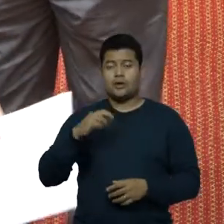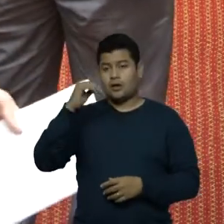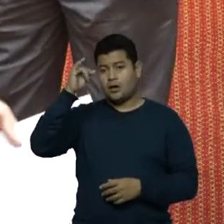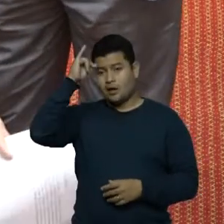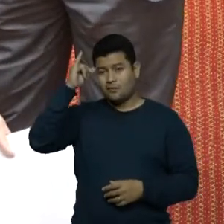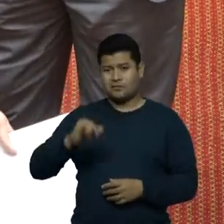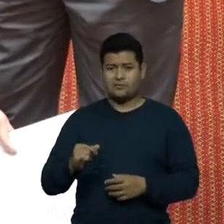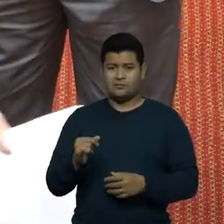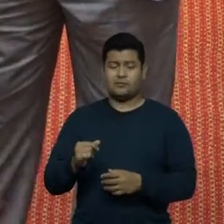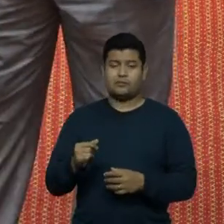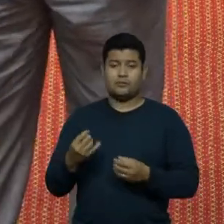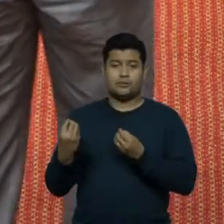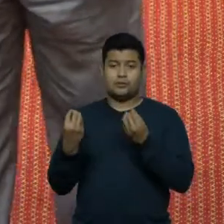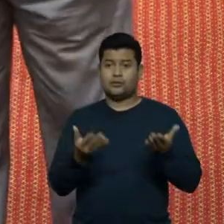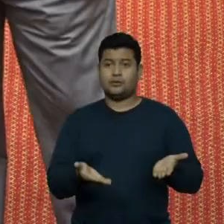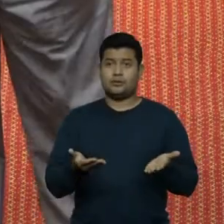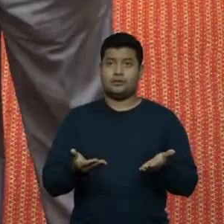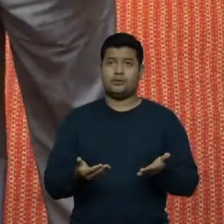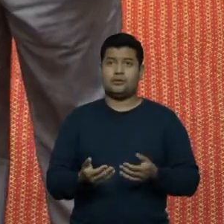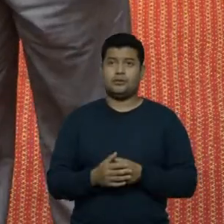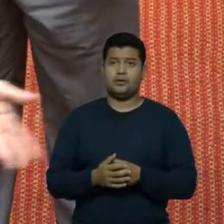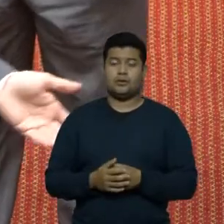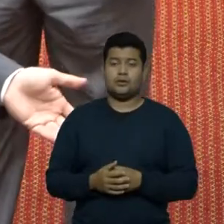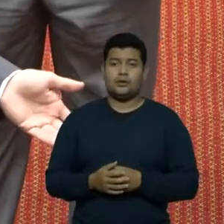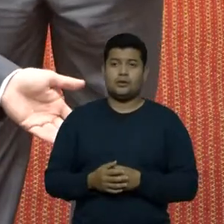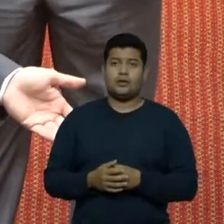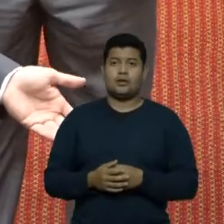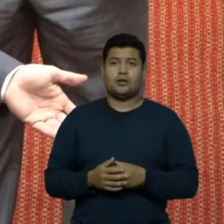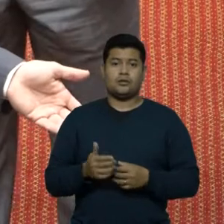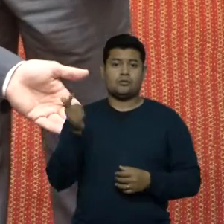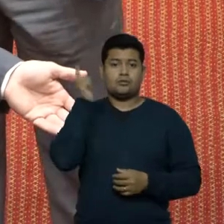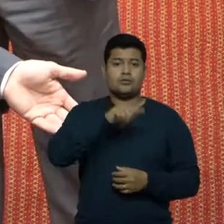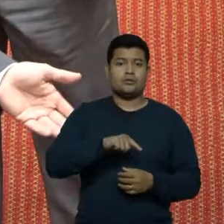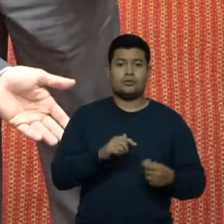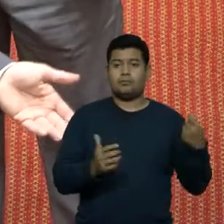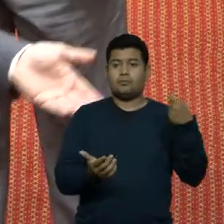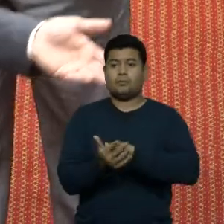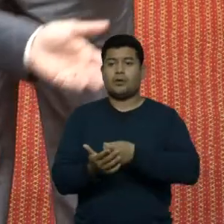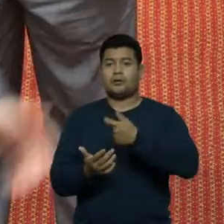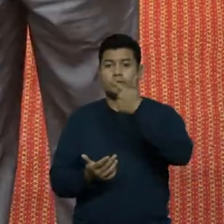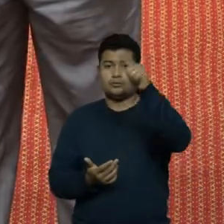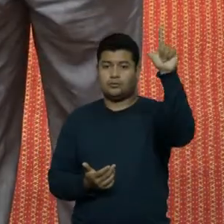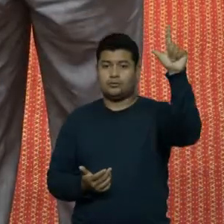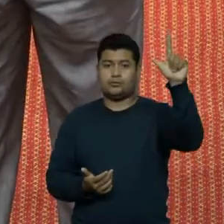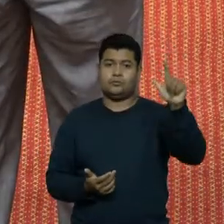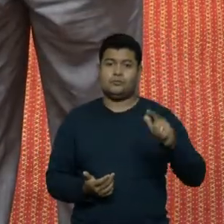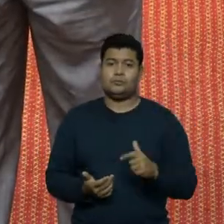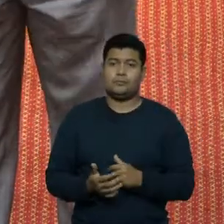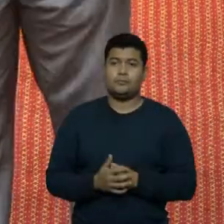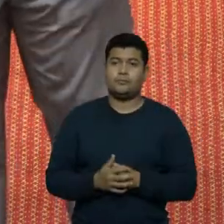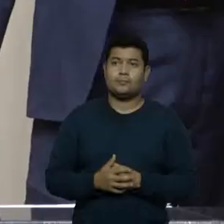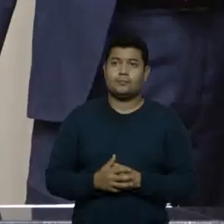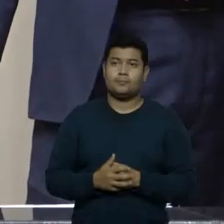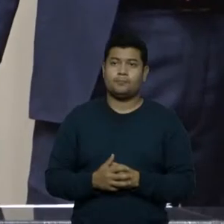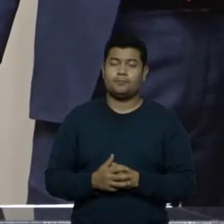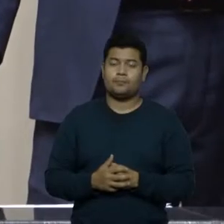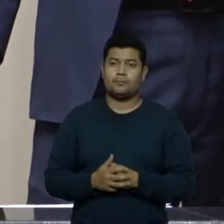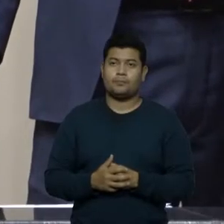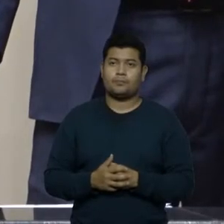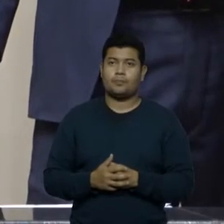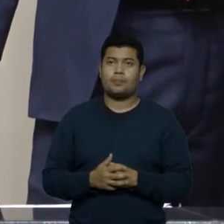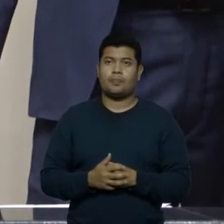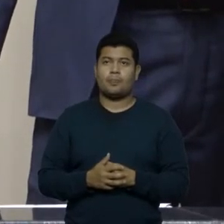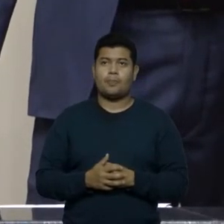escrito compra se acredita e nós estamos recusando que ele compensa esses crédito e obrigado Deputado